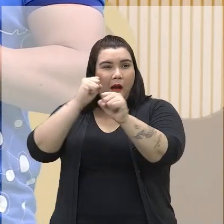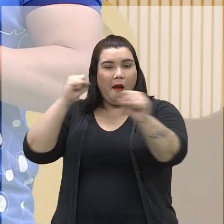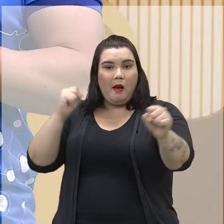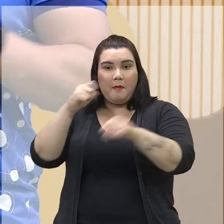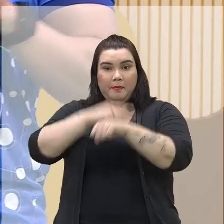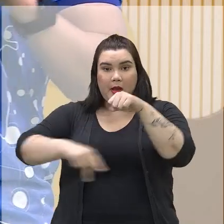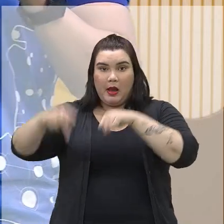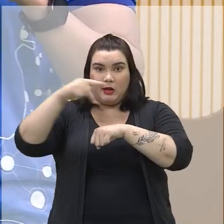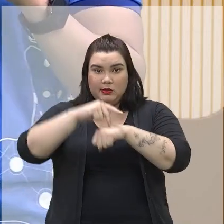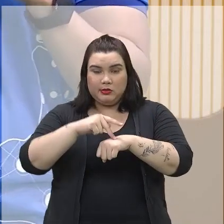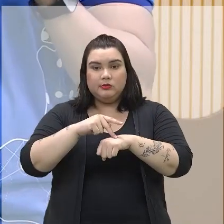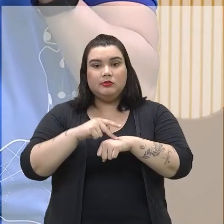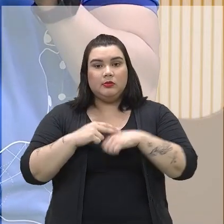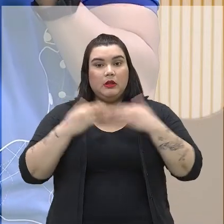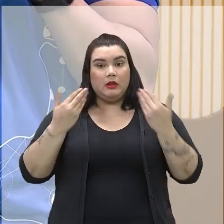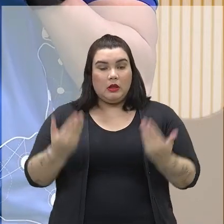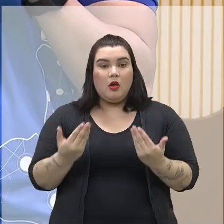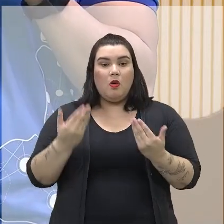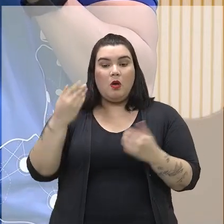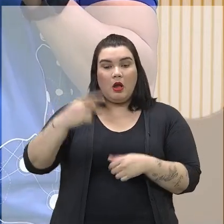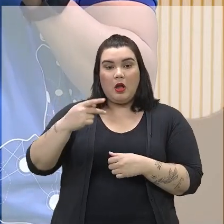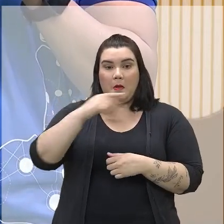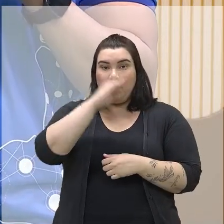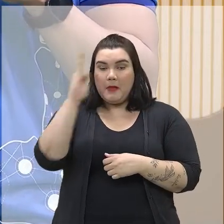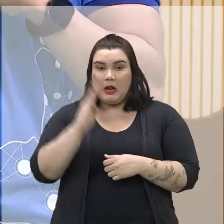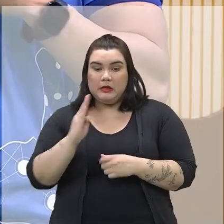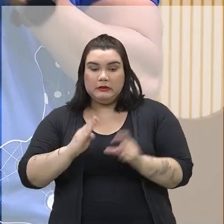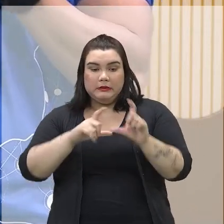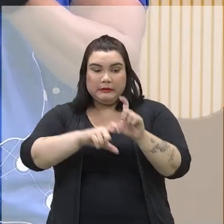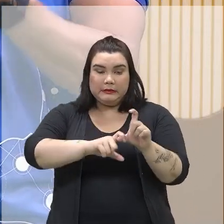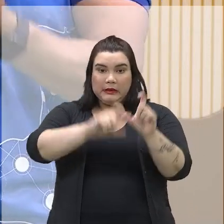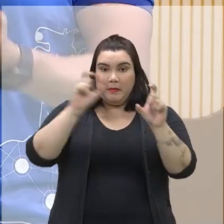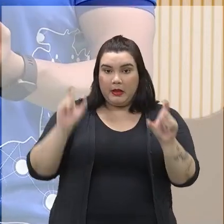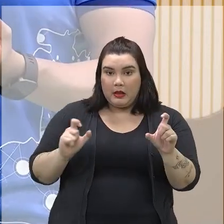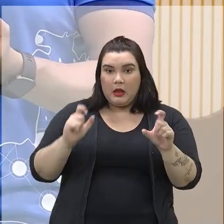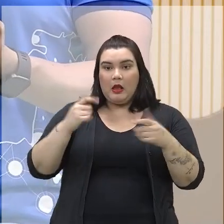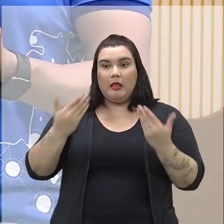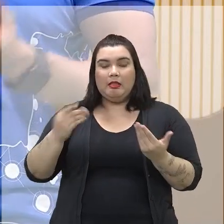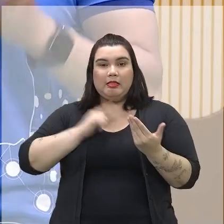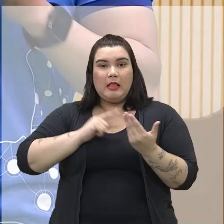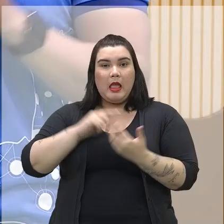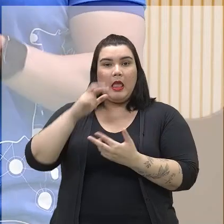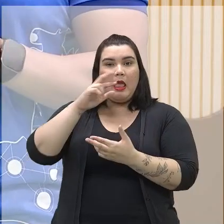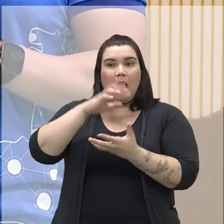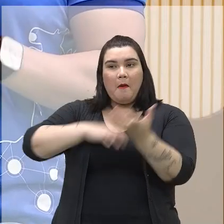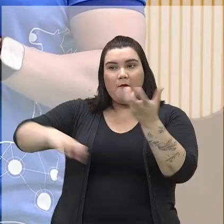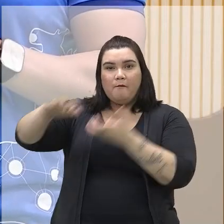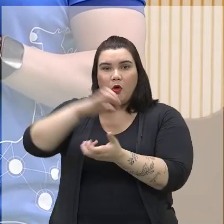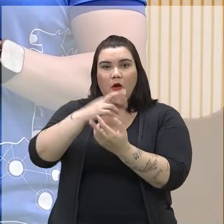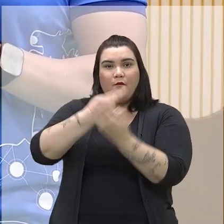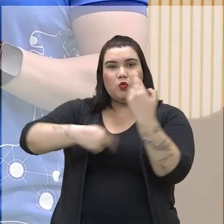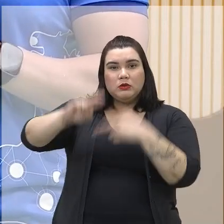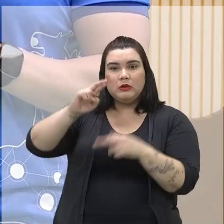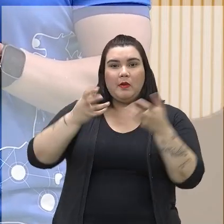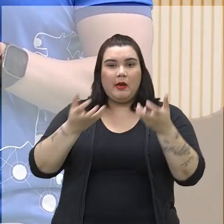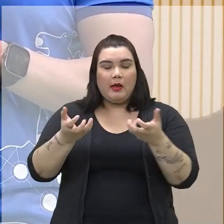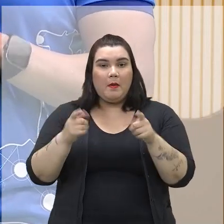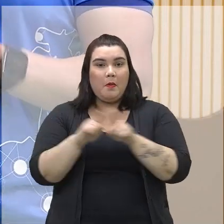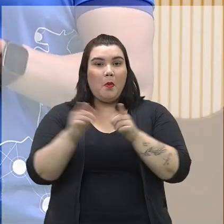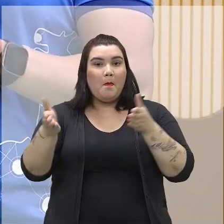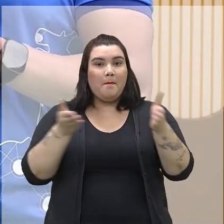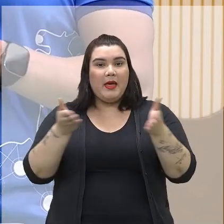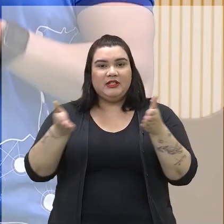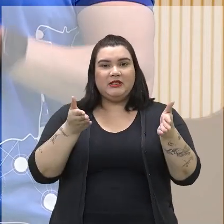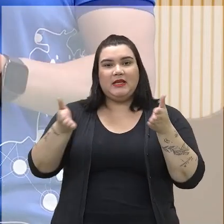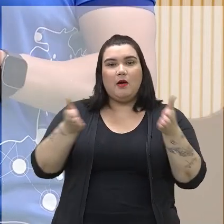tornou independente, foi muito difícil manter esse território unido. Eram muitas revoltas acontecendo, em especial no período regencial,